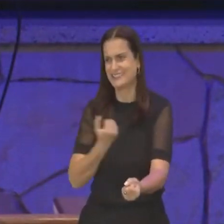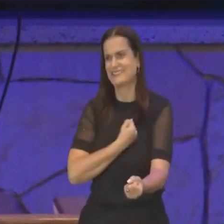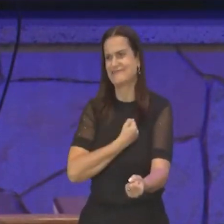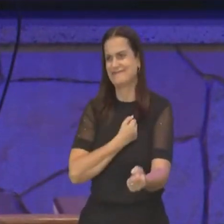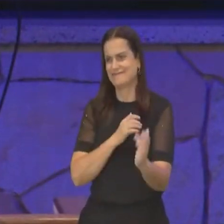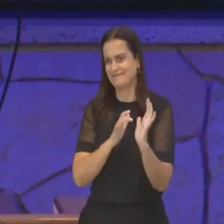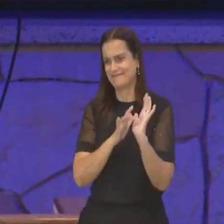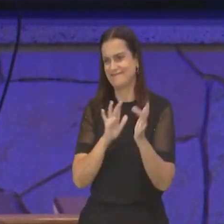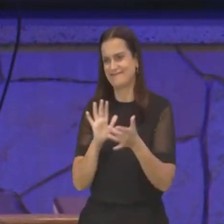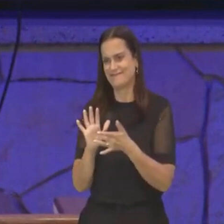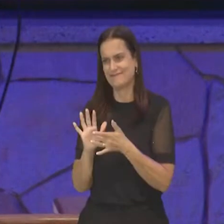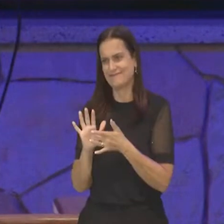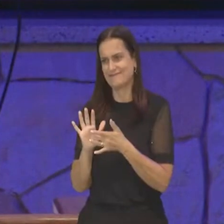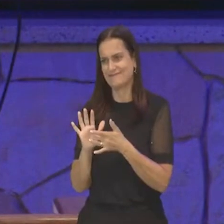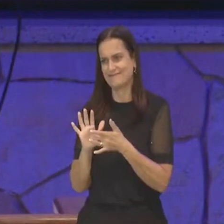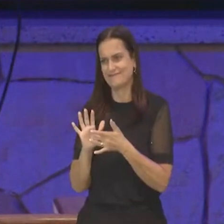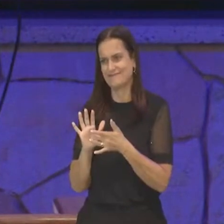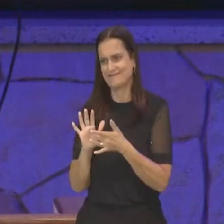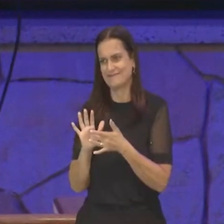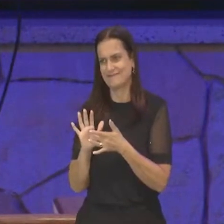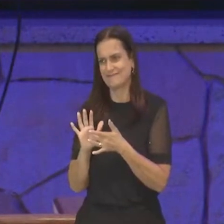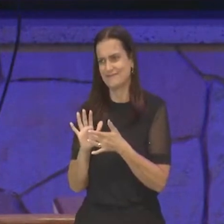salvos.